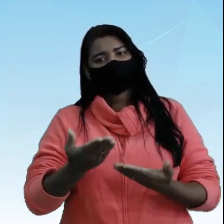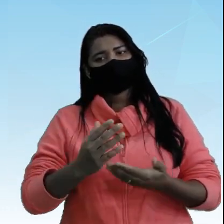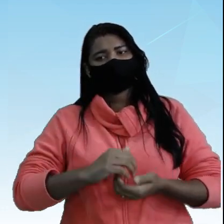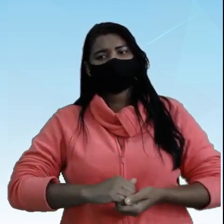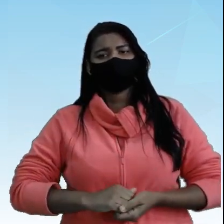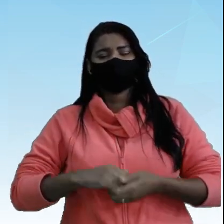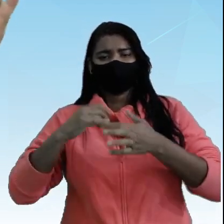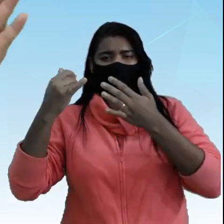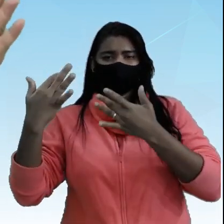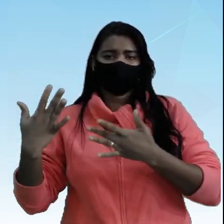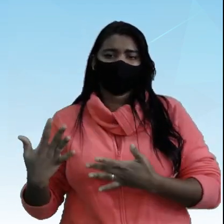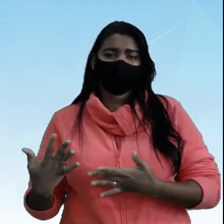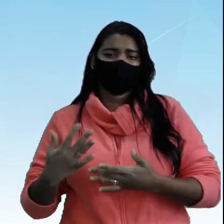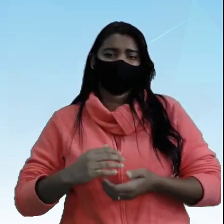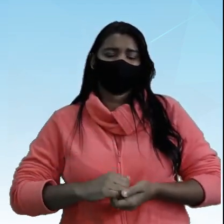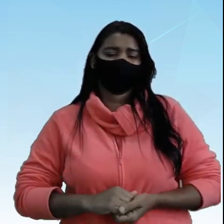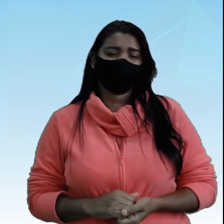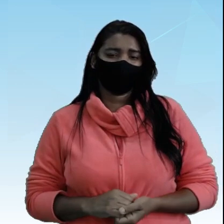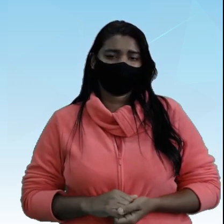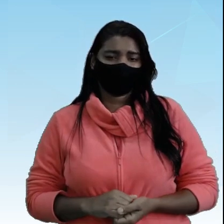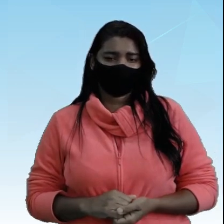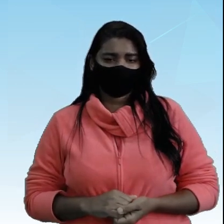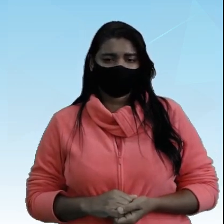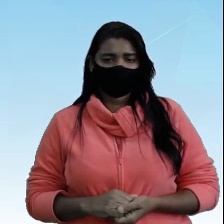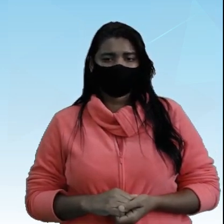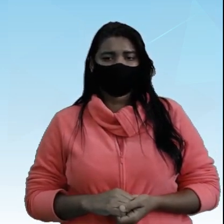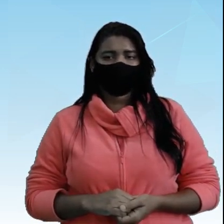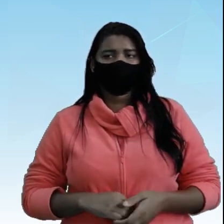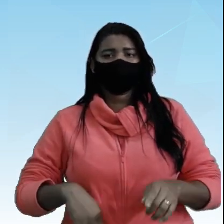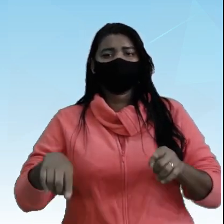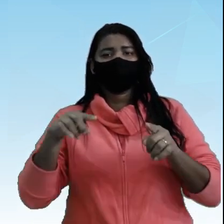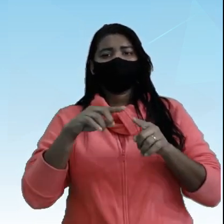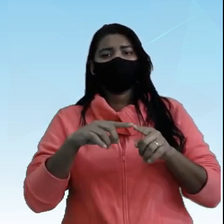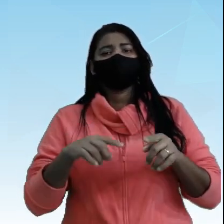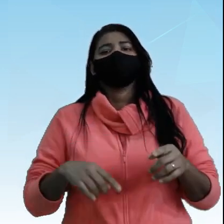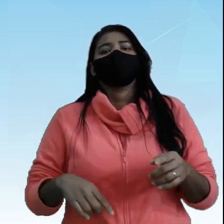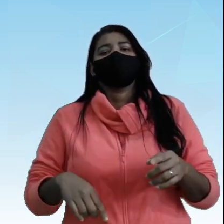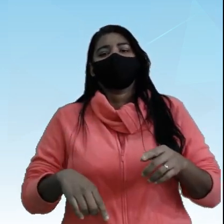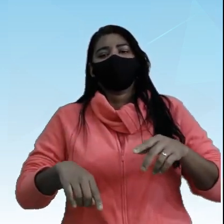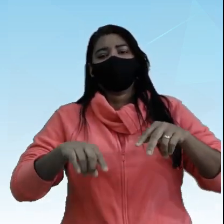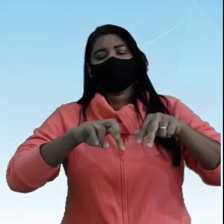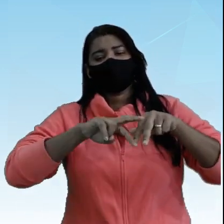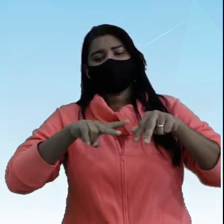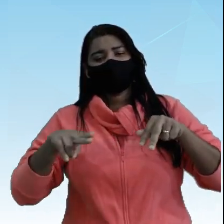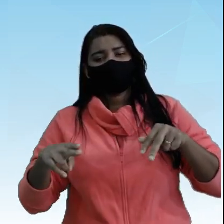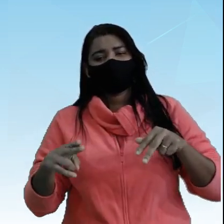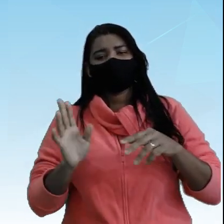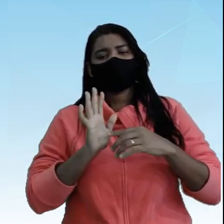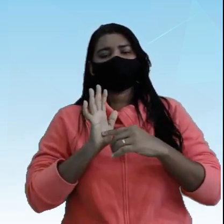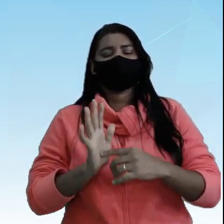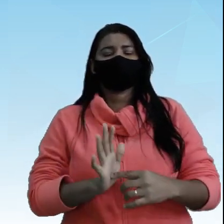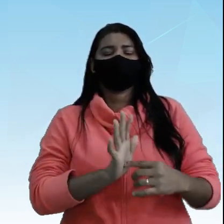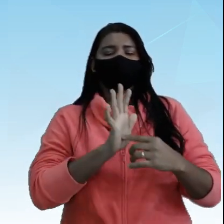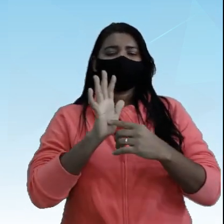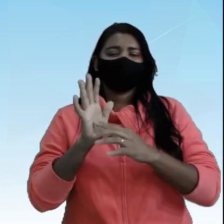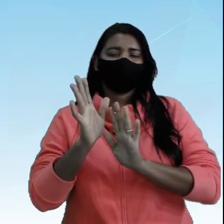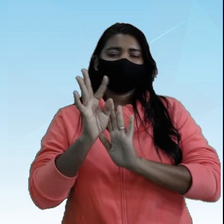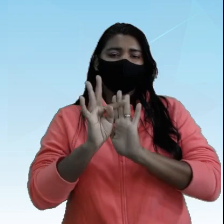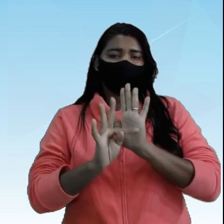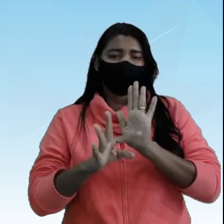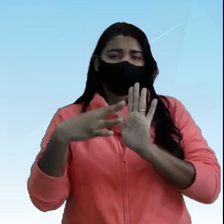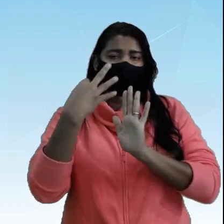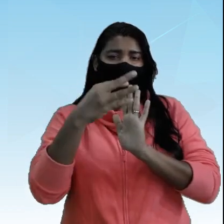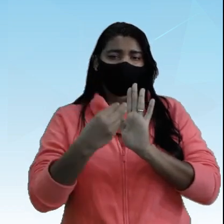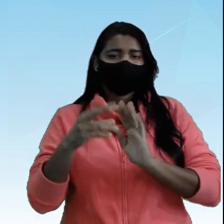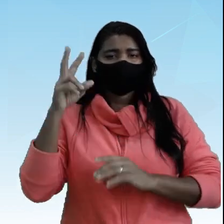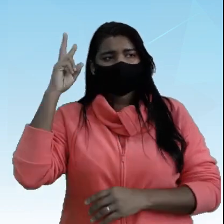a gente falar estilo, tipo, os gêneros, certo? Aí são os tipos, os gêneros textuais. E